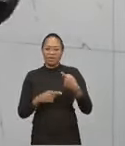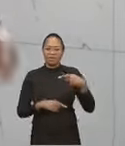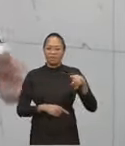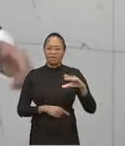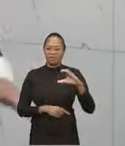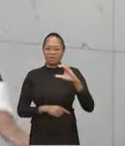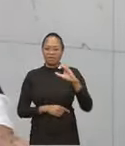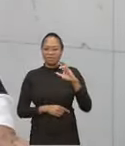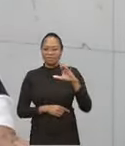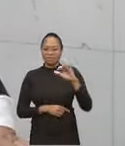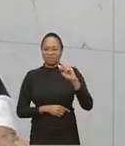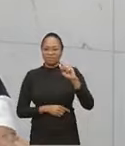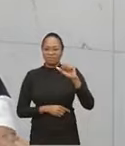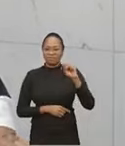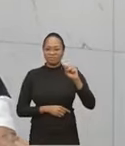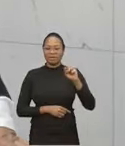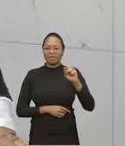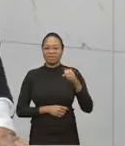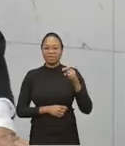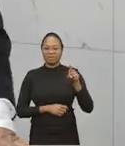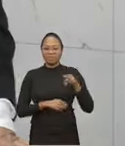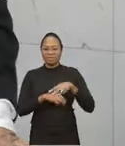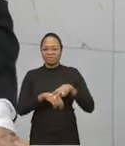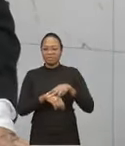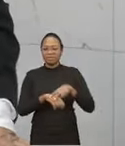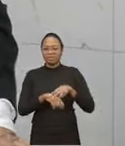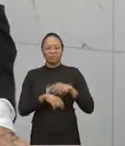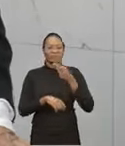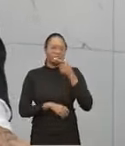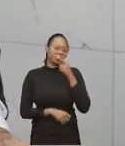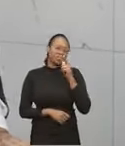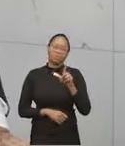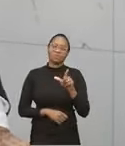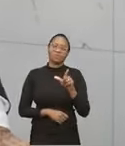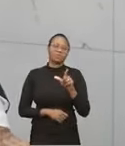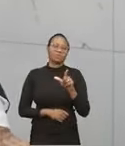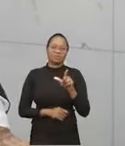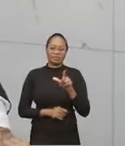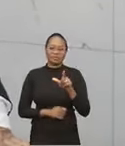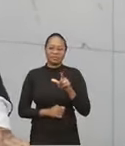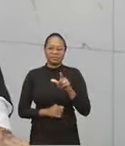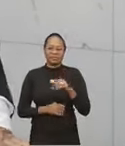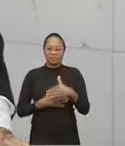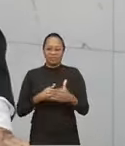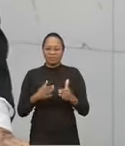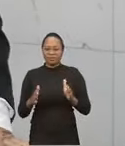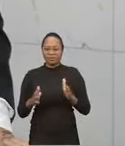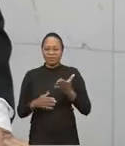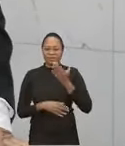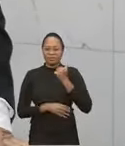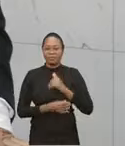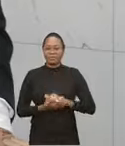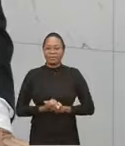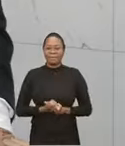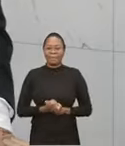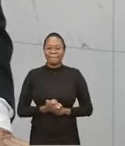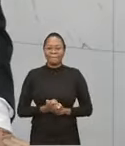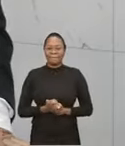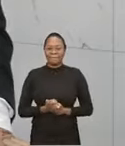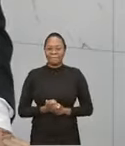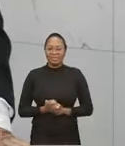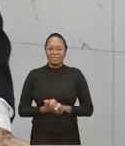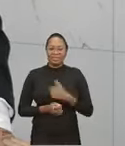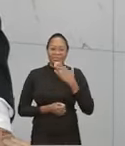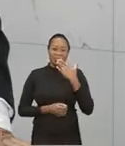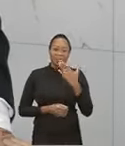Horizonte e não consigo a cesta básica. E nós, com o coração generoso que todos nós precisamos ter, entreguei e pedi